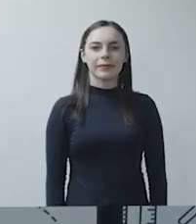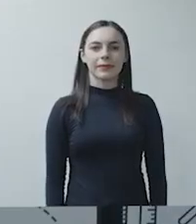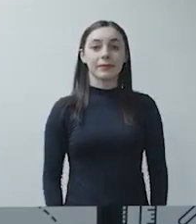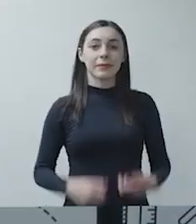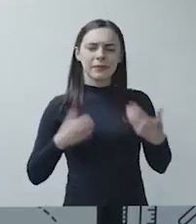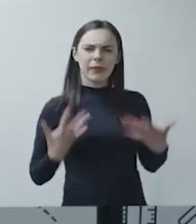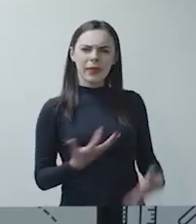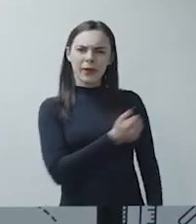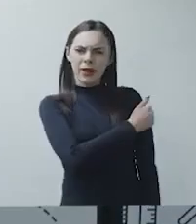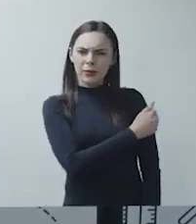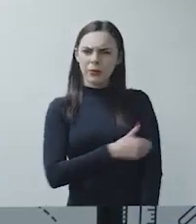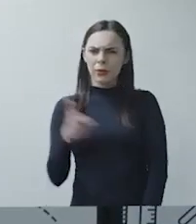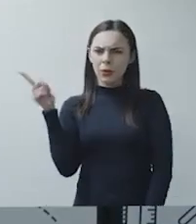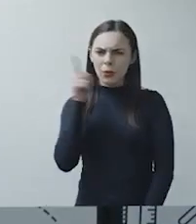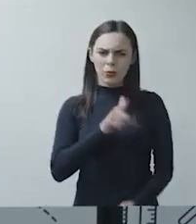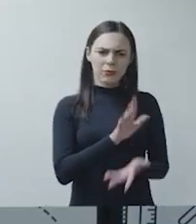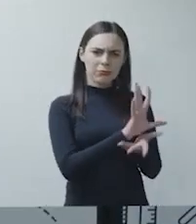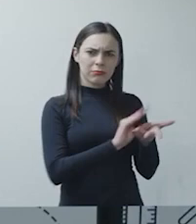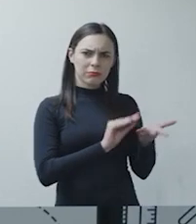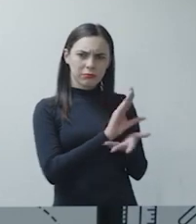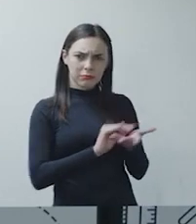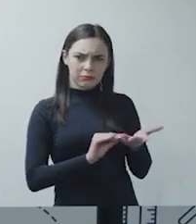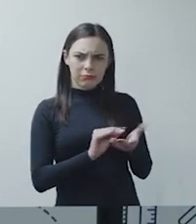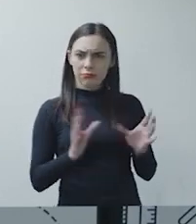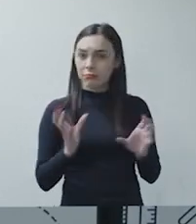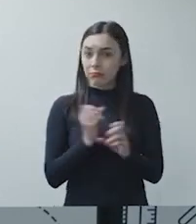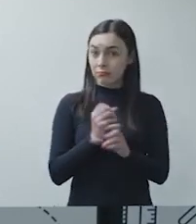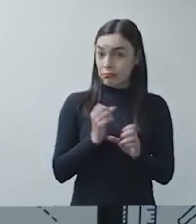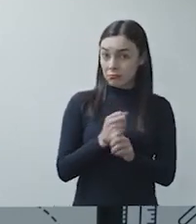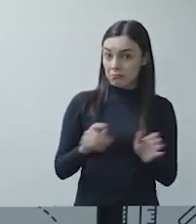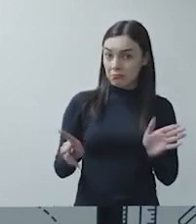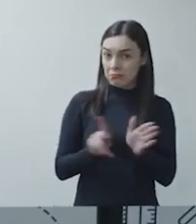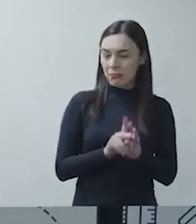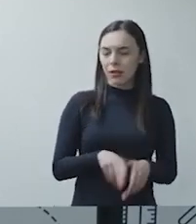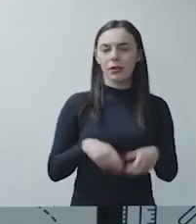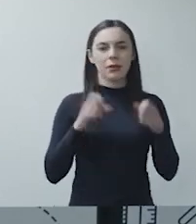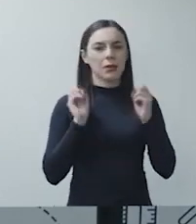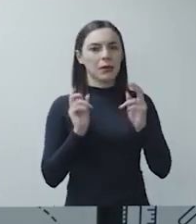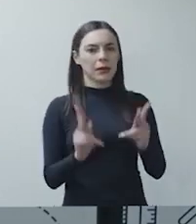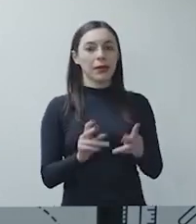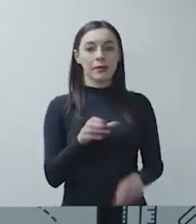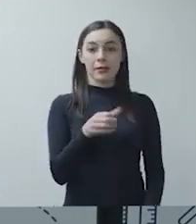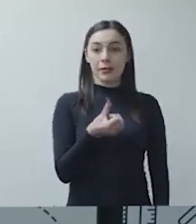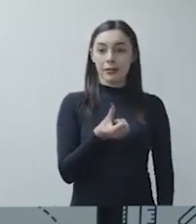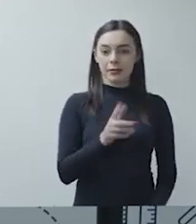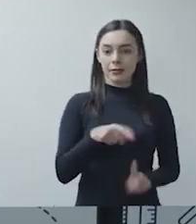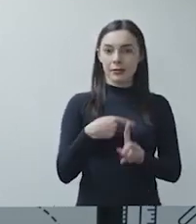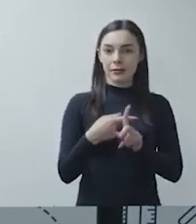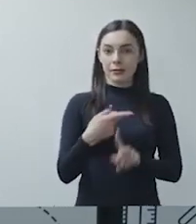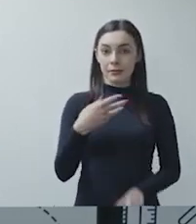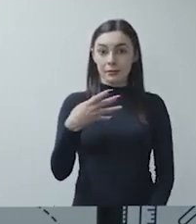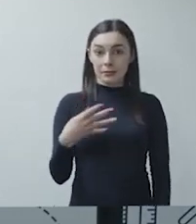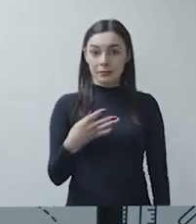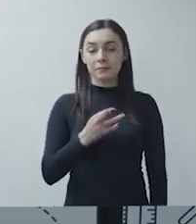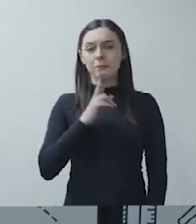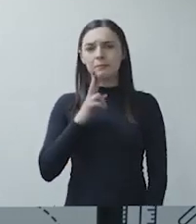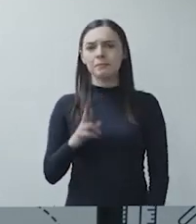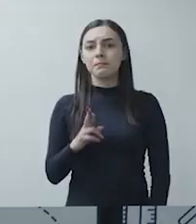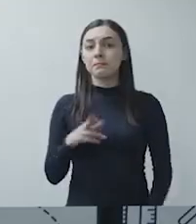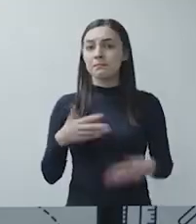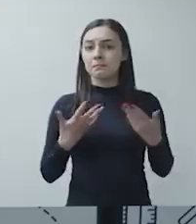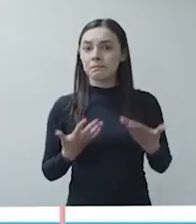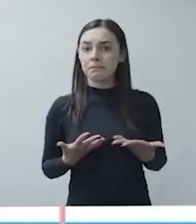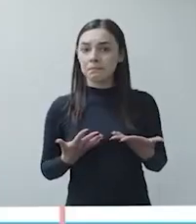E então, estudantes, fizeram o registro da adição? Muito bem. 6 mais 4 é igual